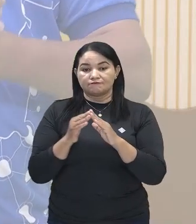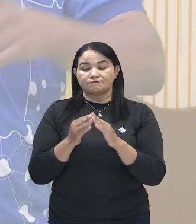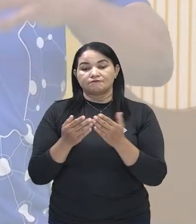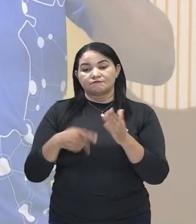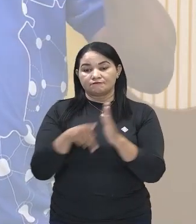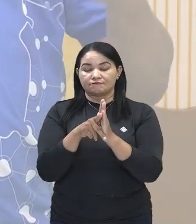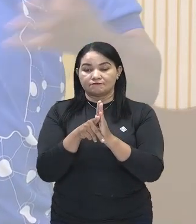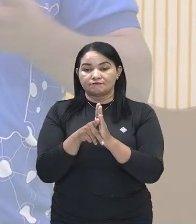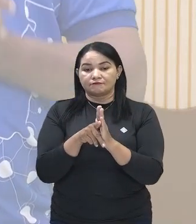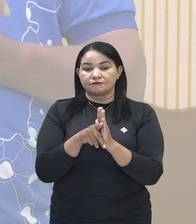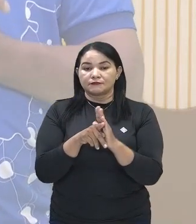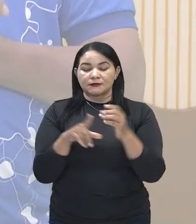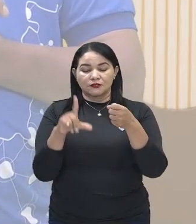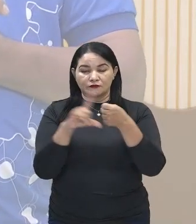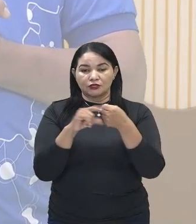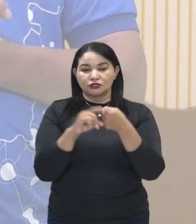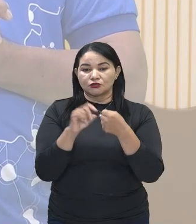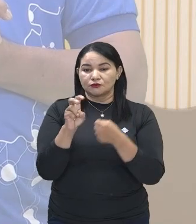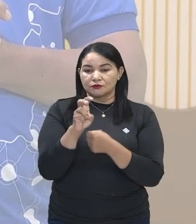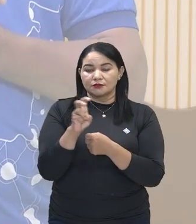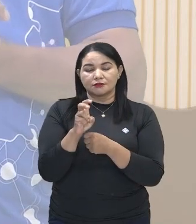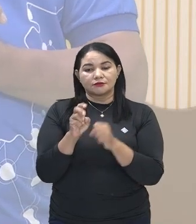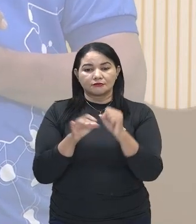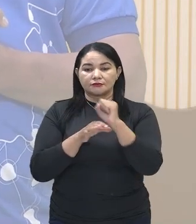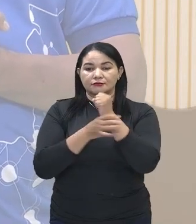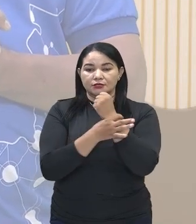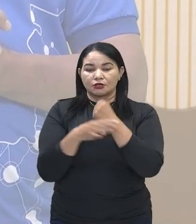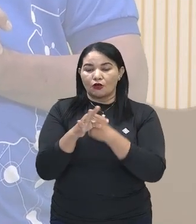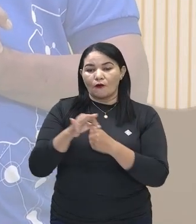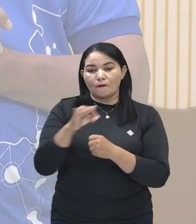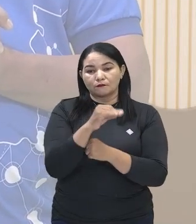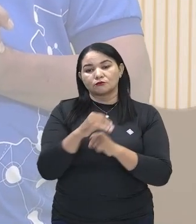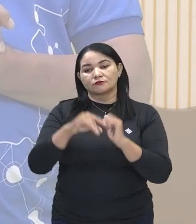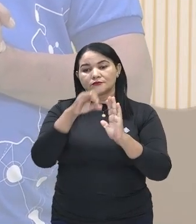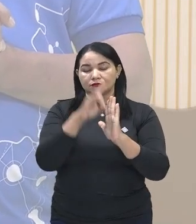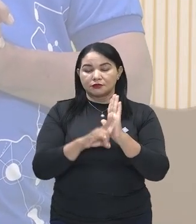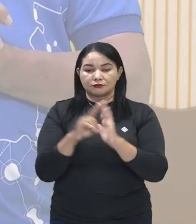artigo 5º garante todos esses direitos para nós. Então, esses são direitos civis.